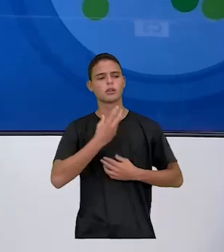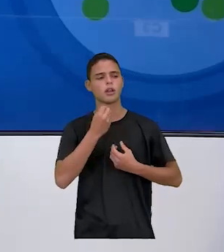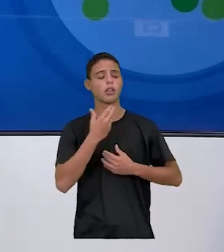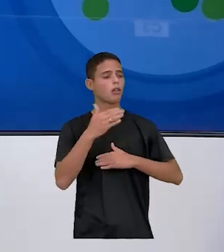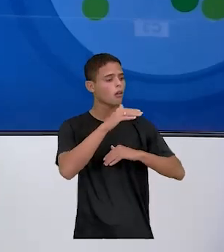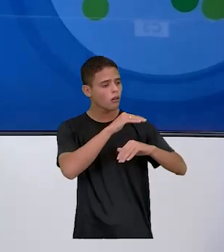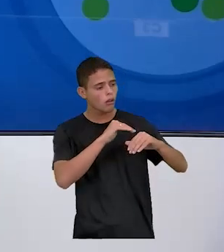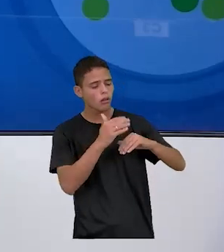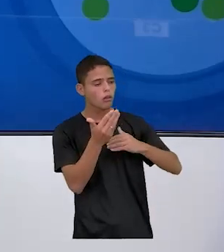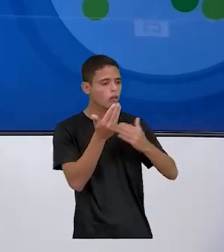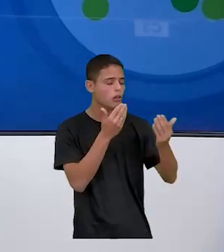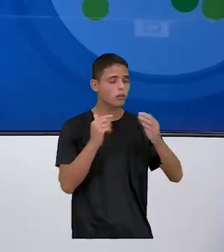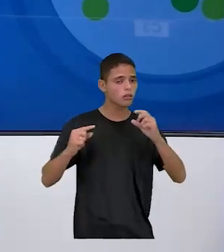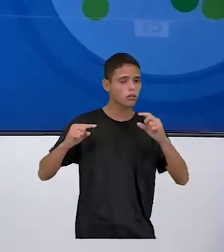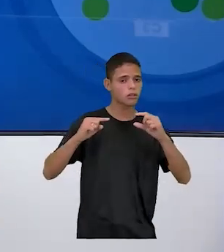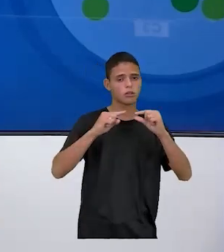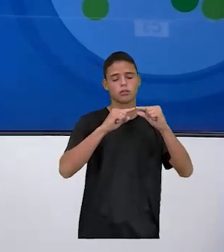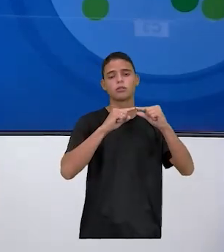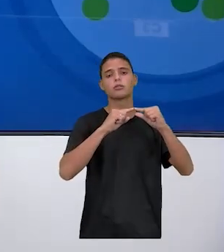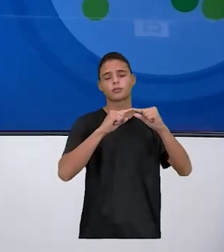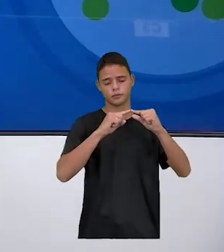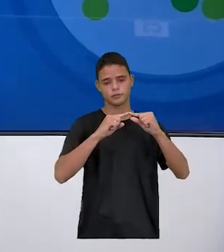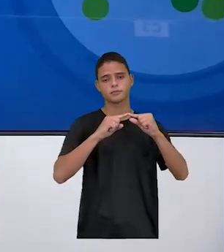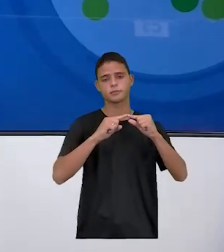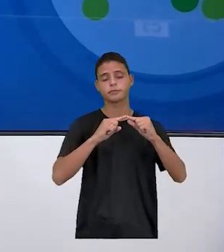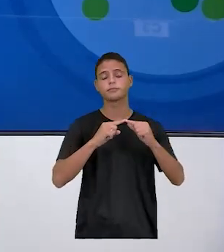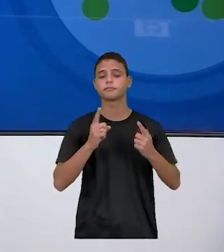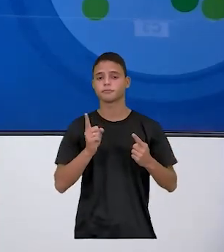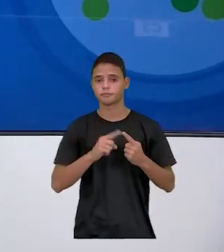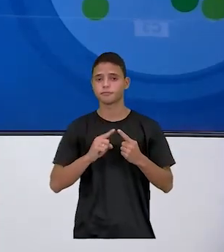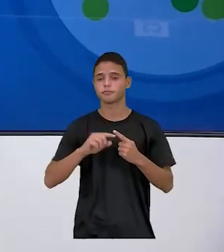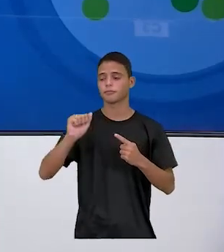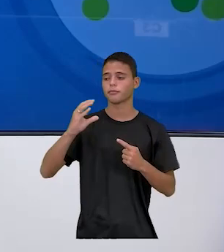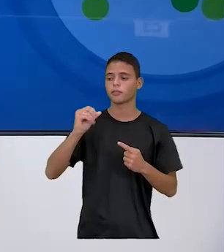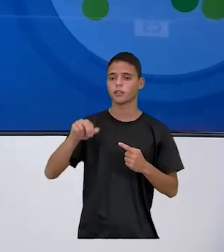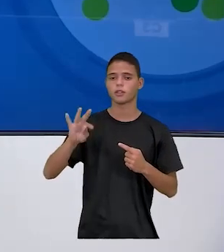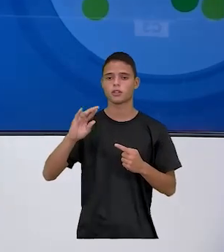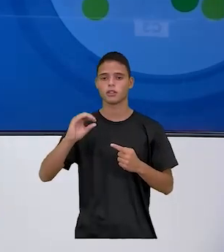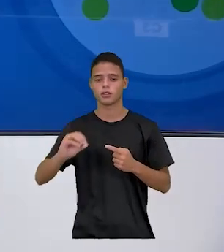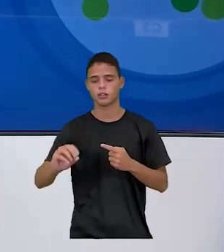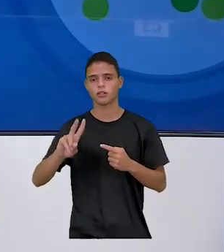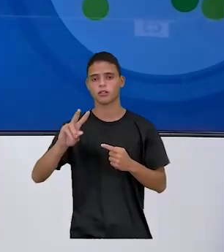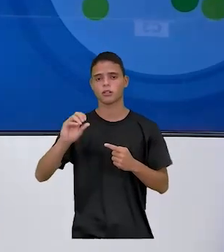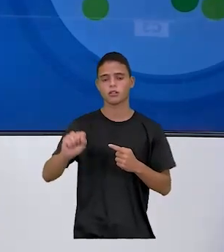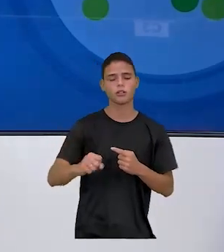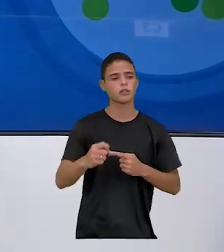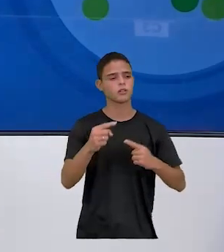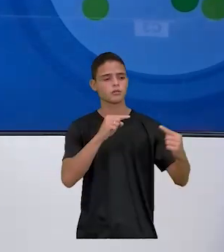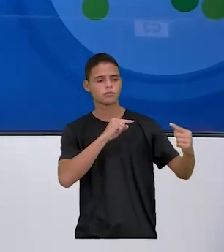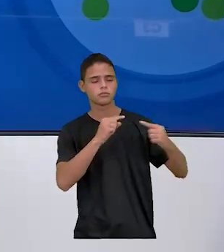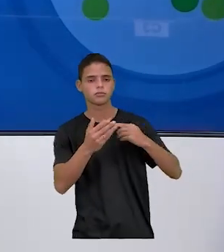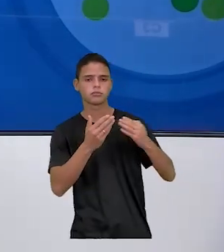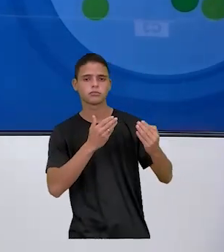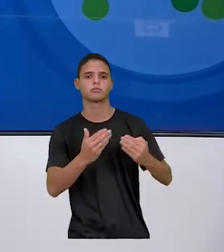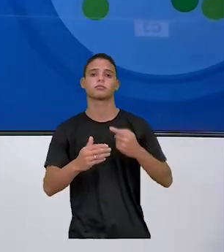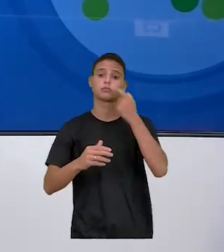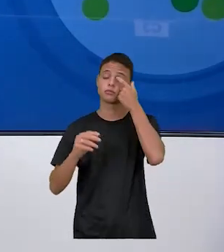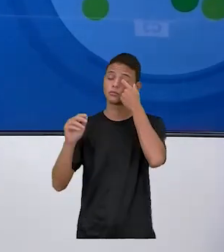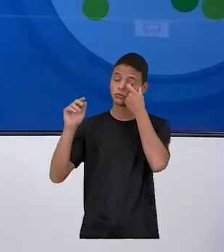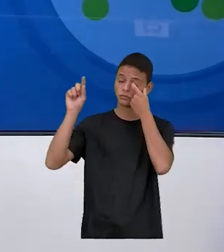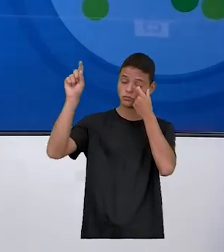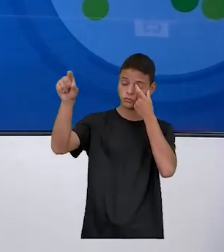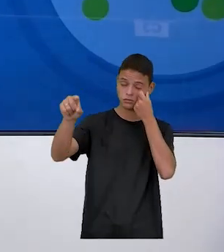que surgiu primeiro na mente de Gonçalves Dias, e o segundo poema na mente de Castro Alves, ambos conversando no lá de